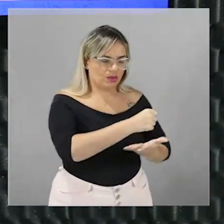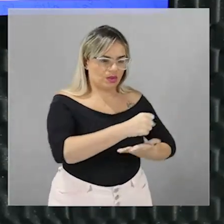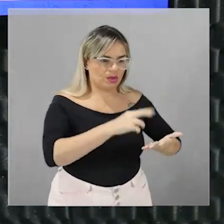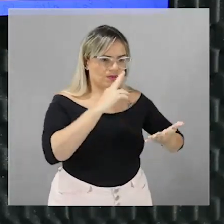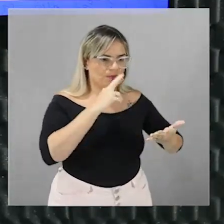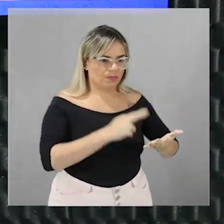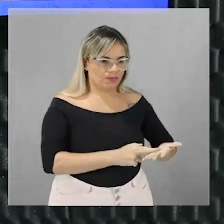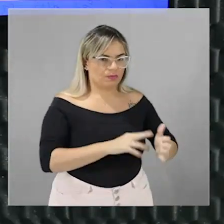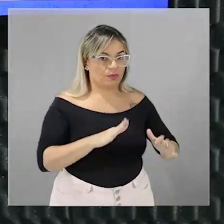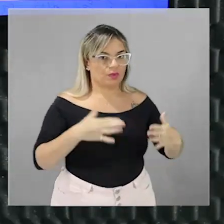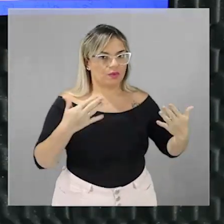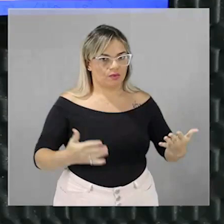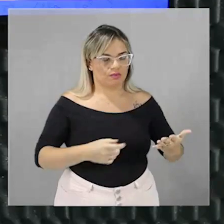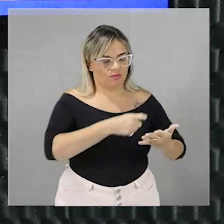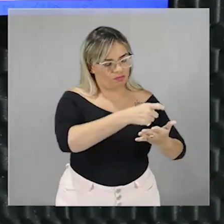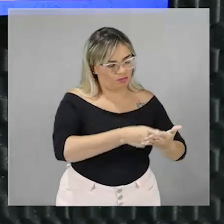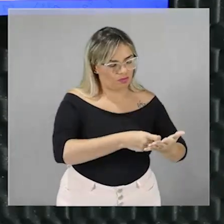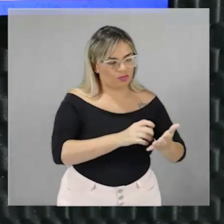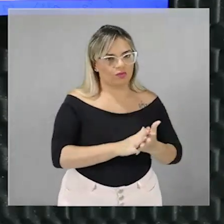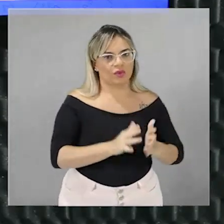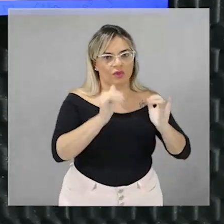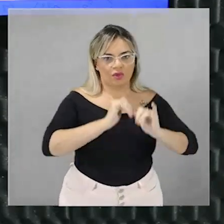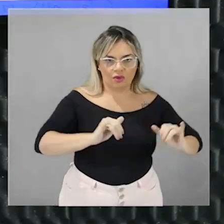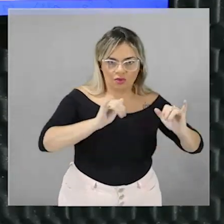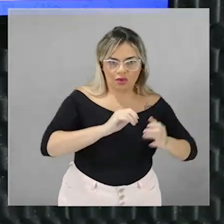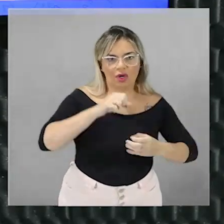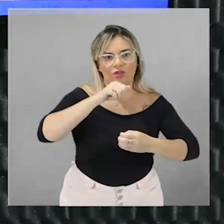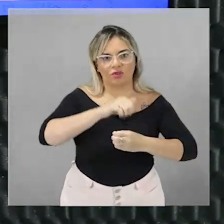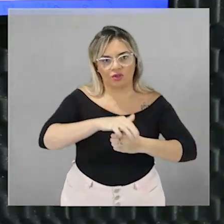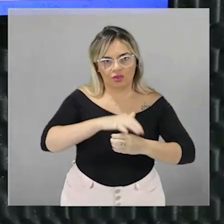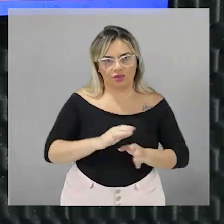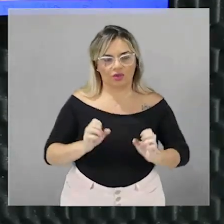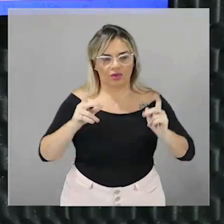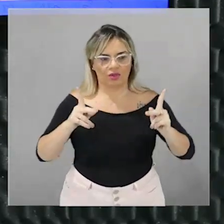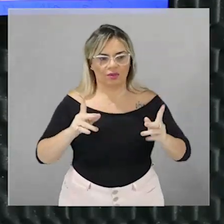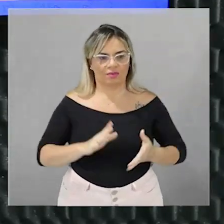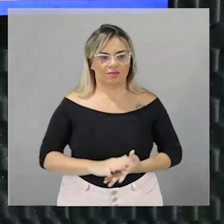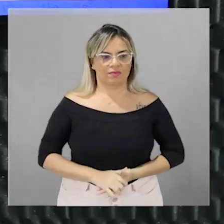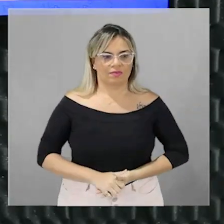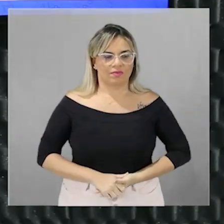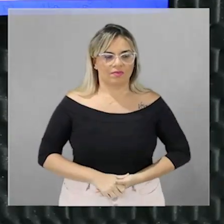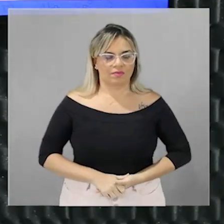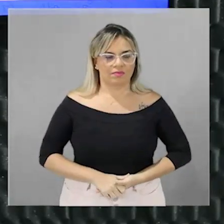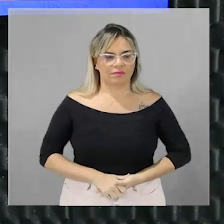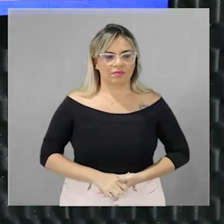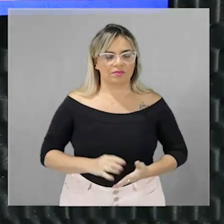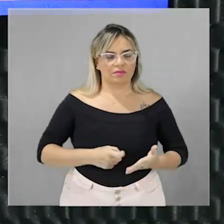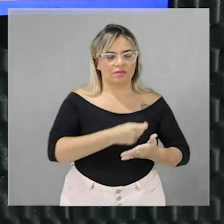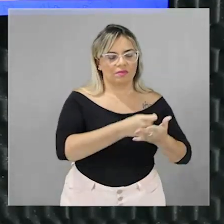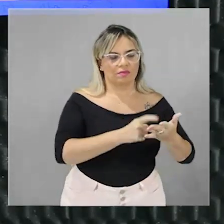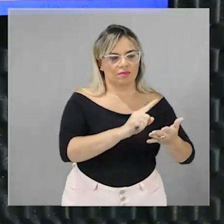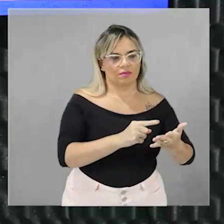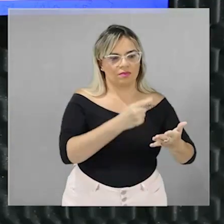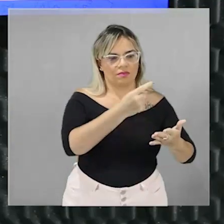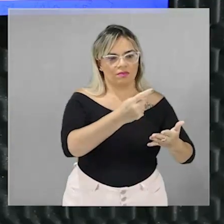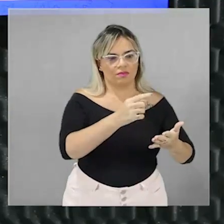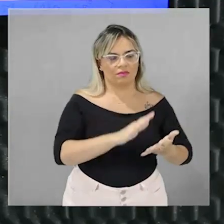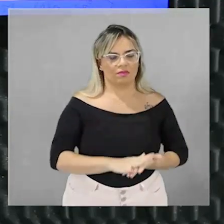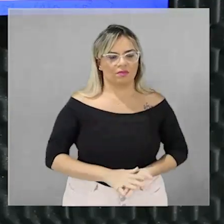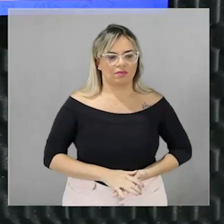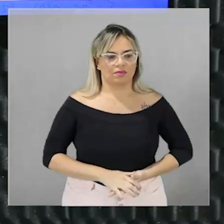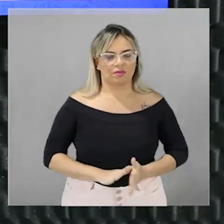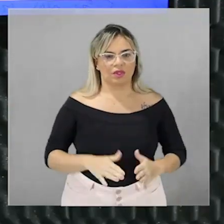essa resposta, para ver se o texto vai te dizer, vai te dar alguma dica, belezinha? Vamos lá, texto 1. Vamos ler com